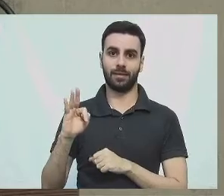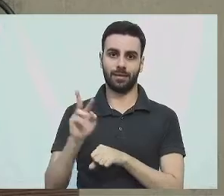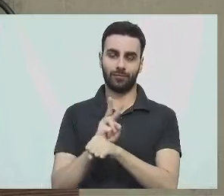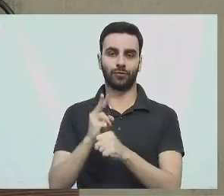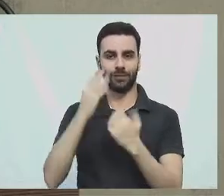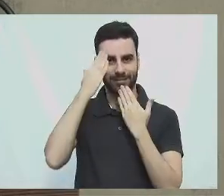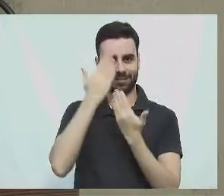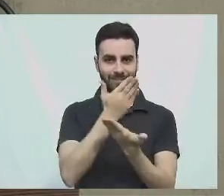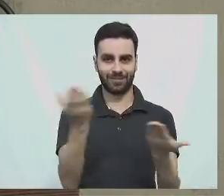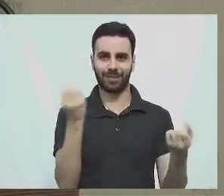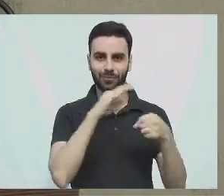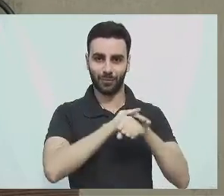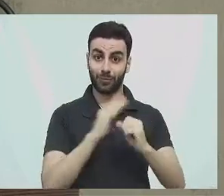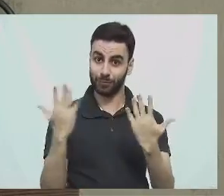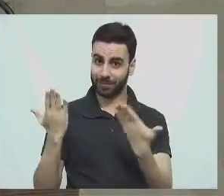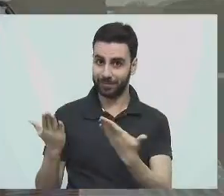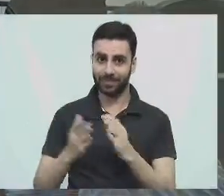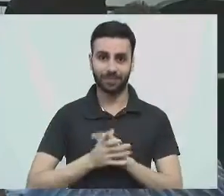Muito boa noite.